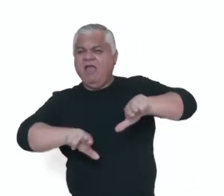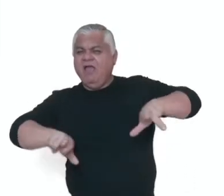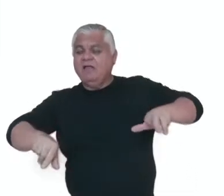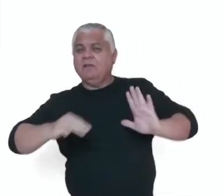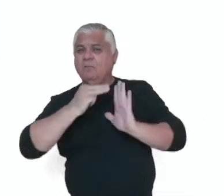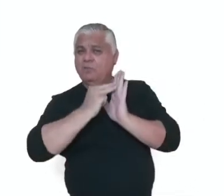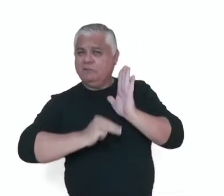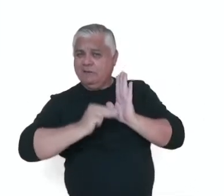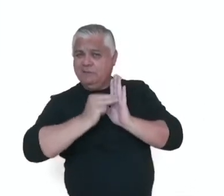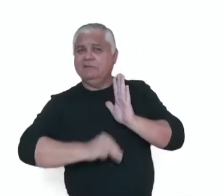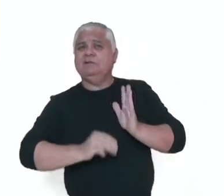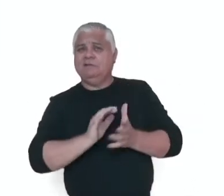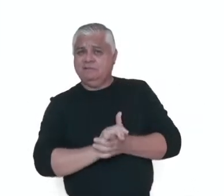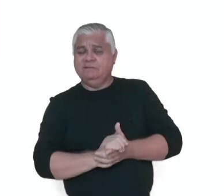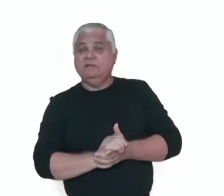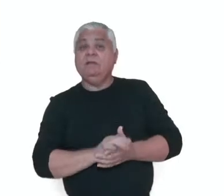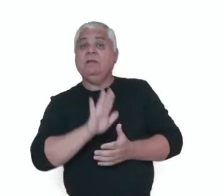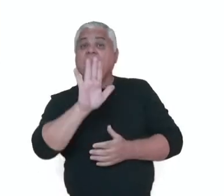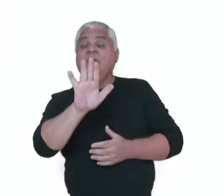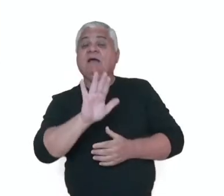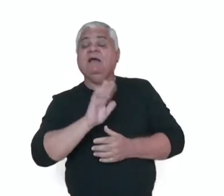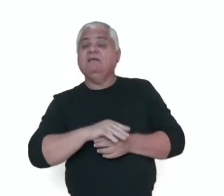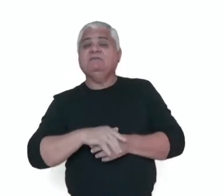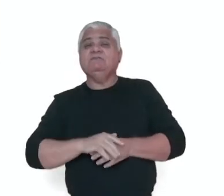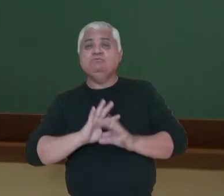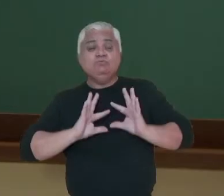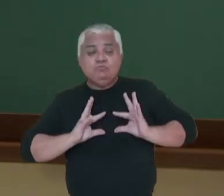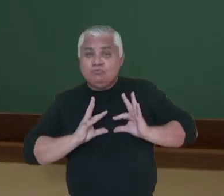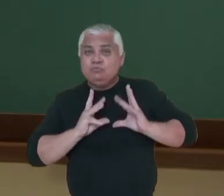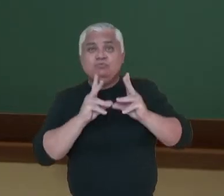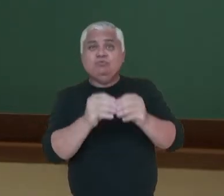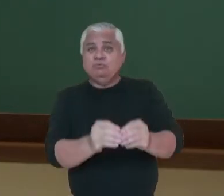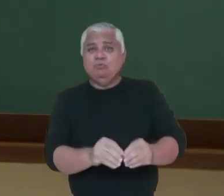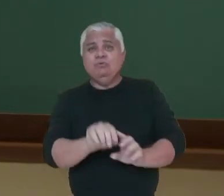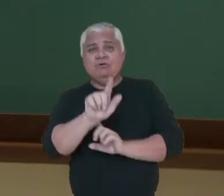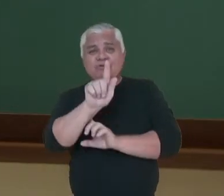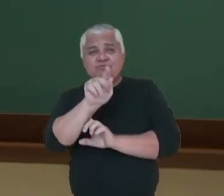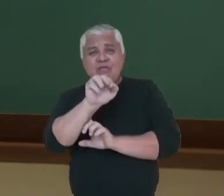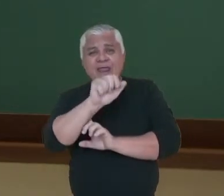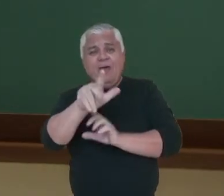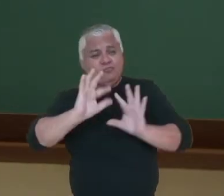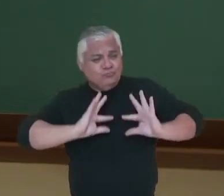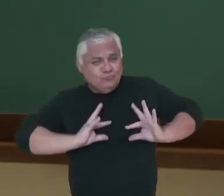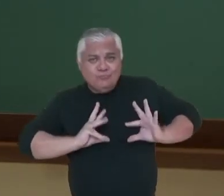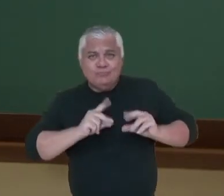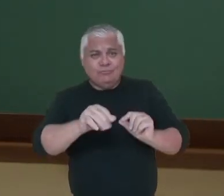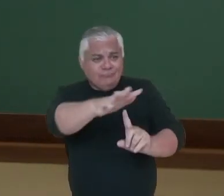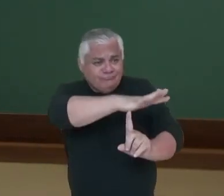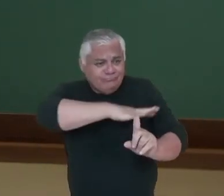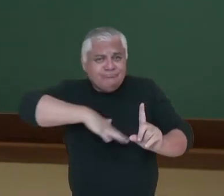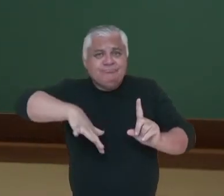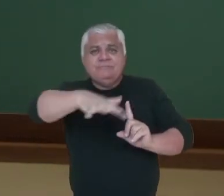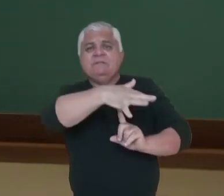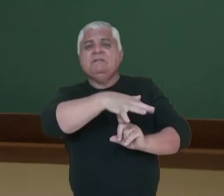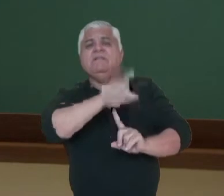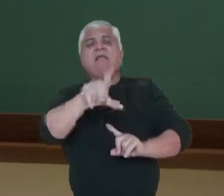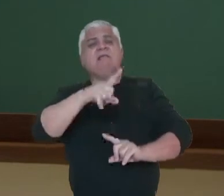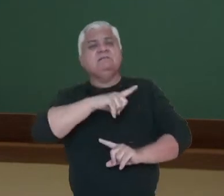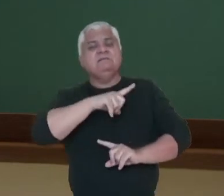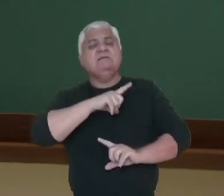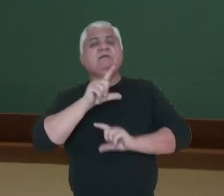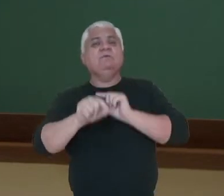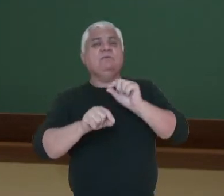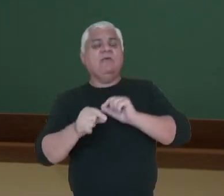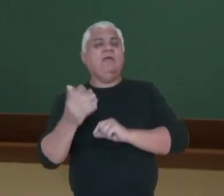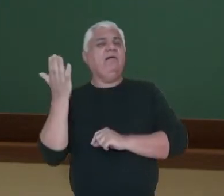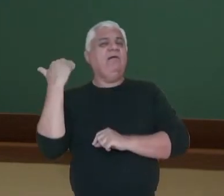da ginástica, que é a ginástica geral. Essa ginástica geral, ginástica demonstrativa, até pouco tempo atrás nós também